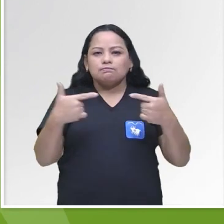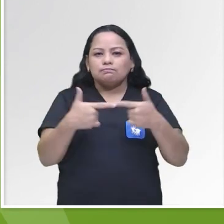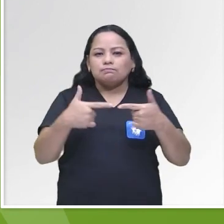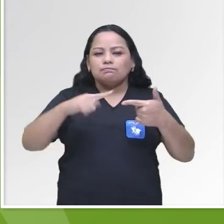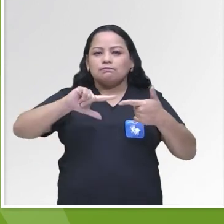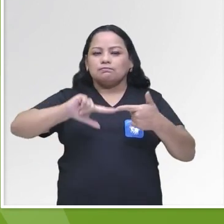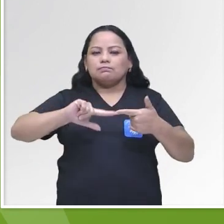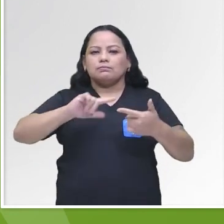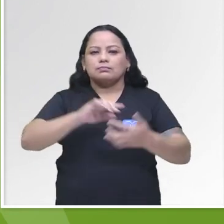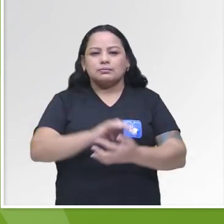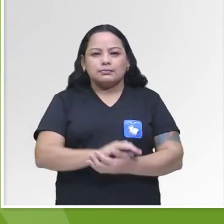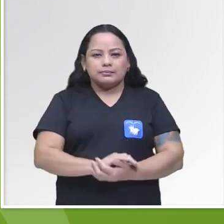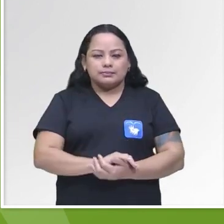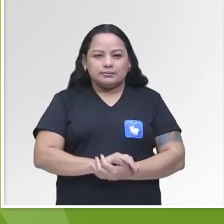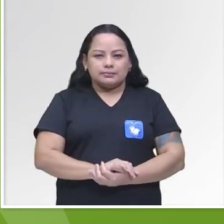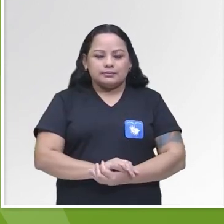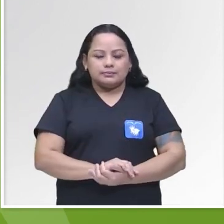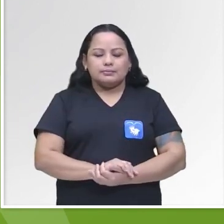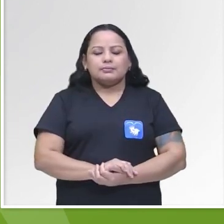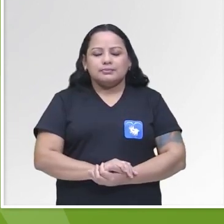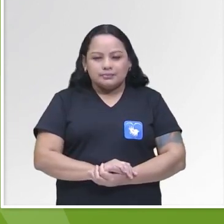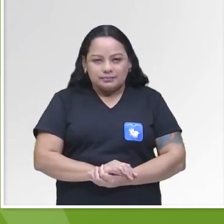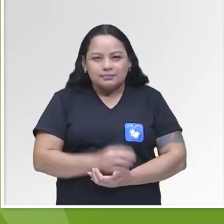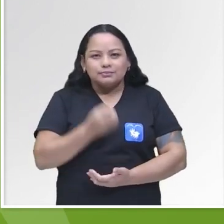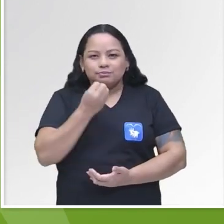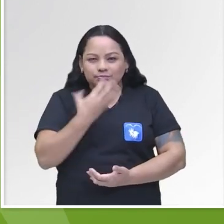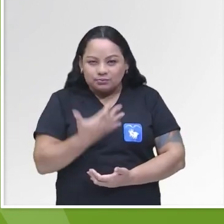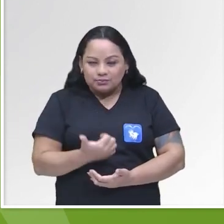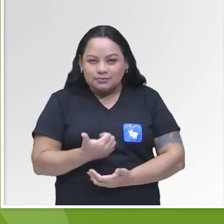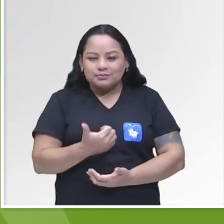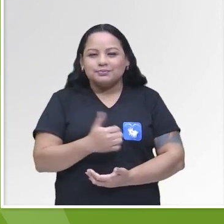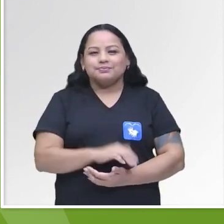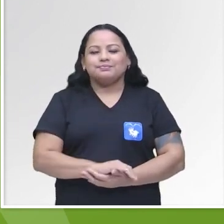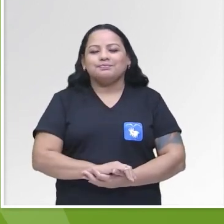cis-trans. Tá bom, gente?